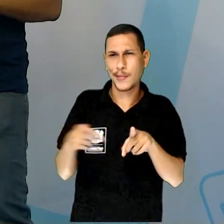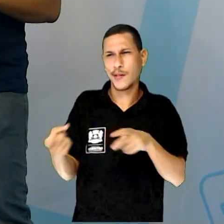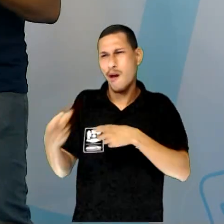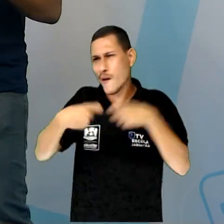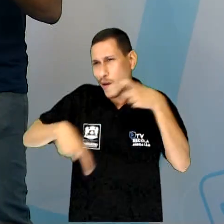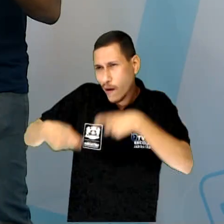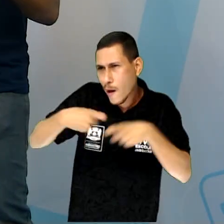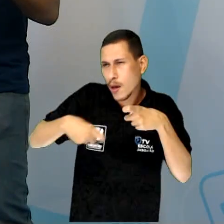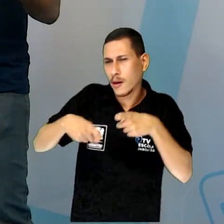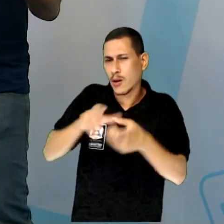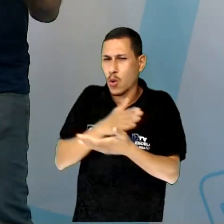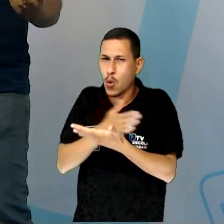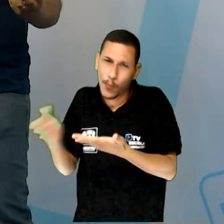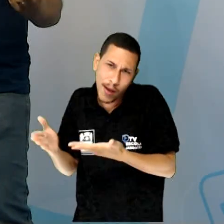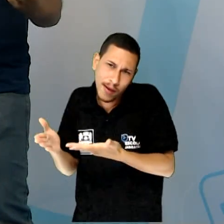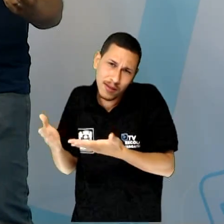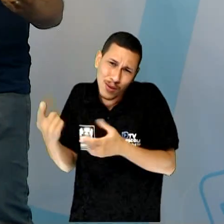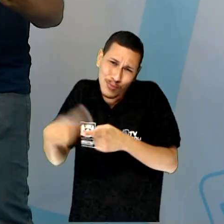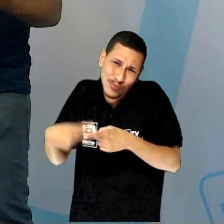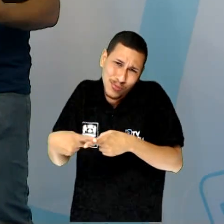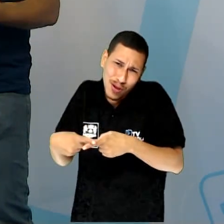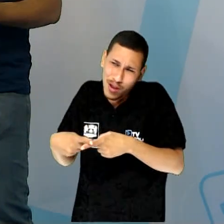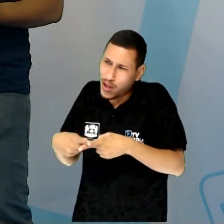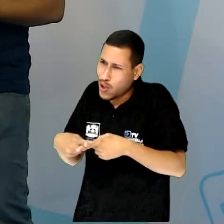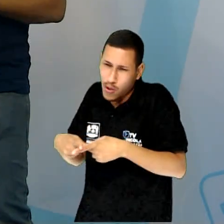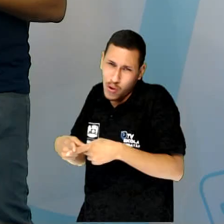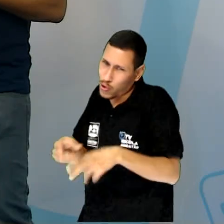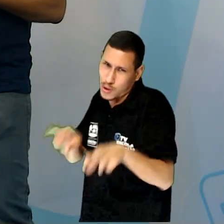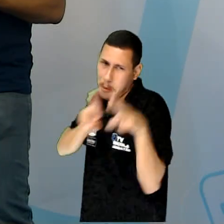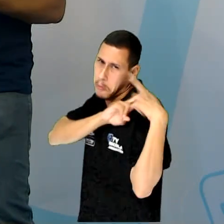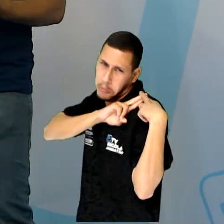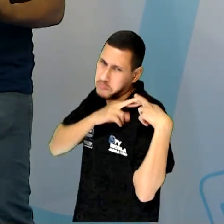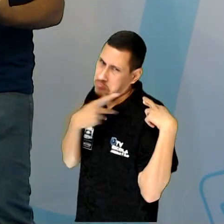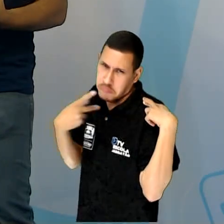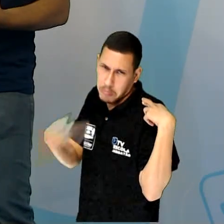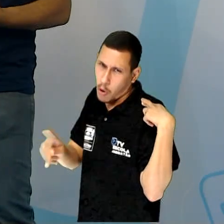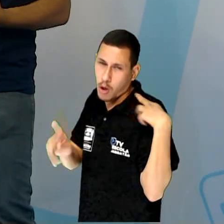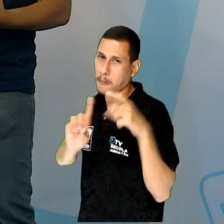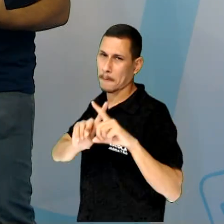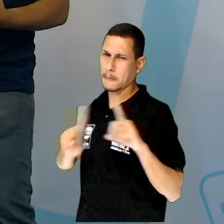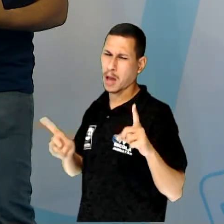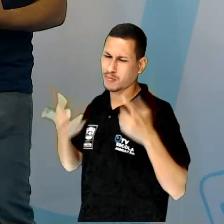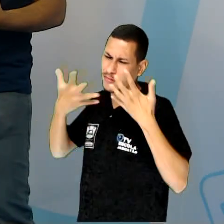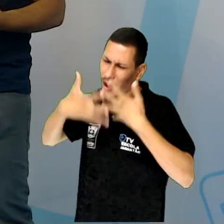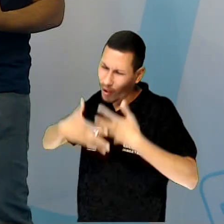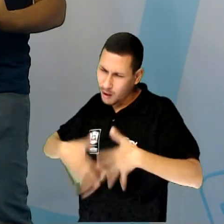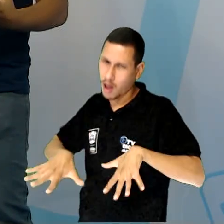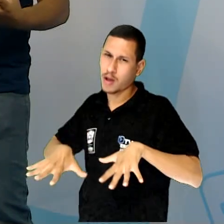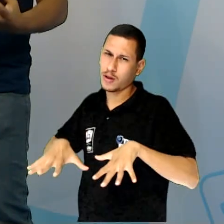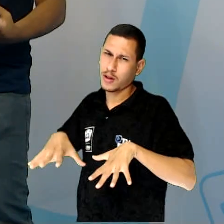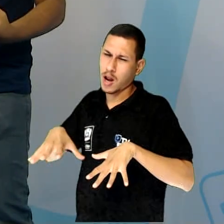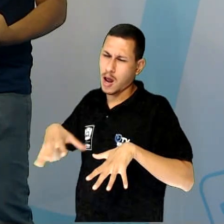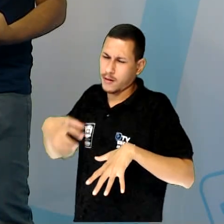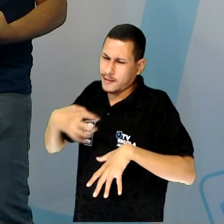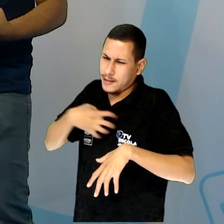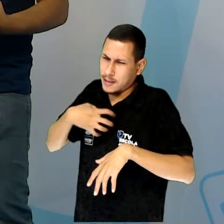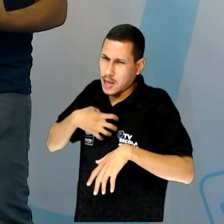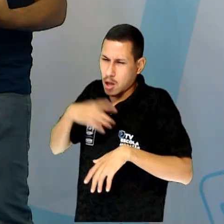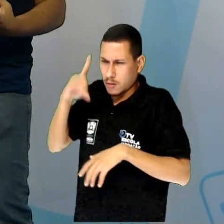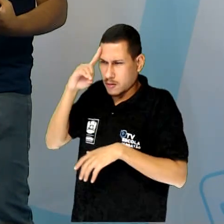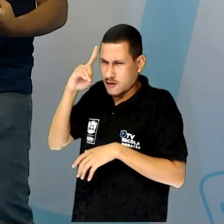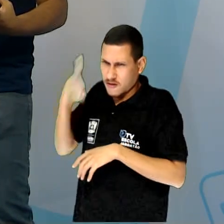guerras nem quando é chamado, né? Mas como ele tem naturalmente esse senso de